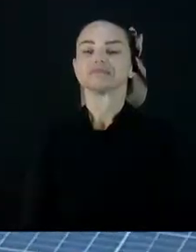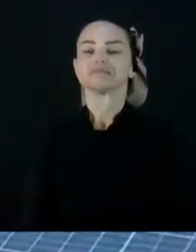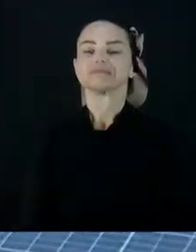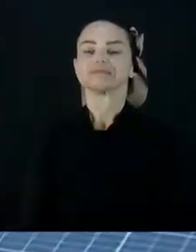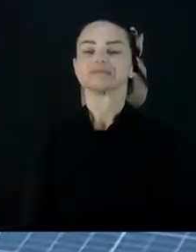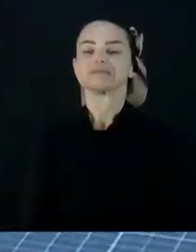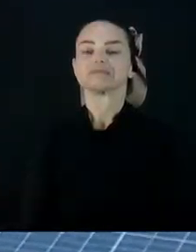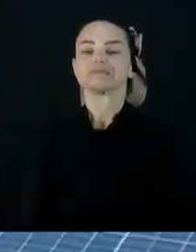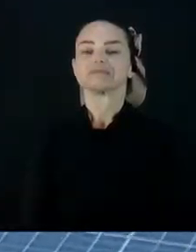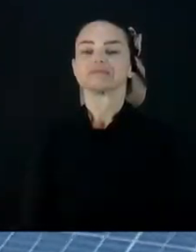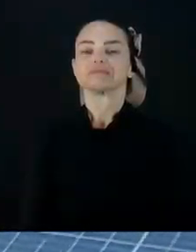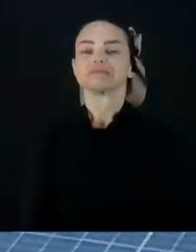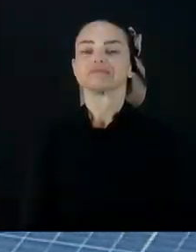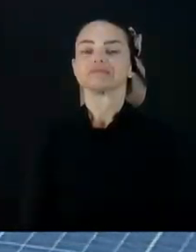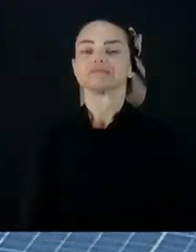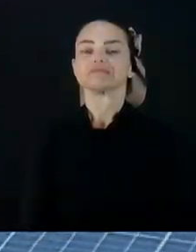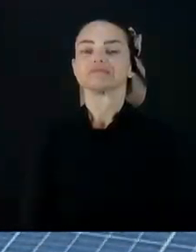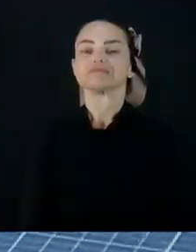Tudo lá pra dentro.